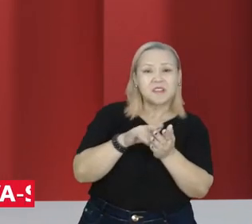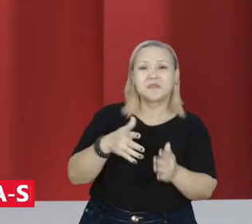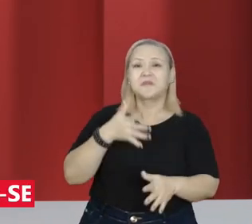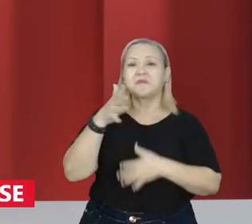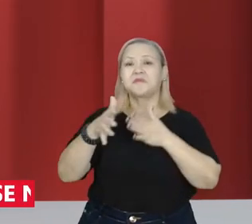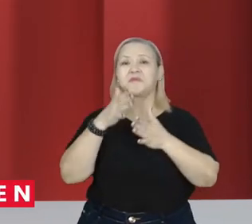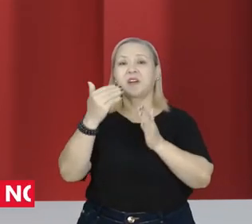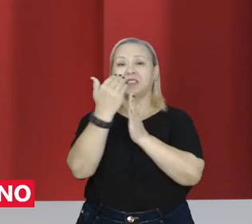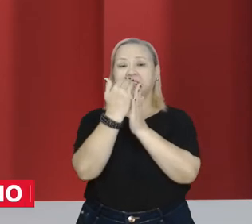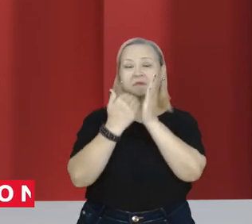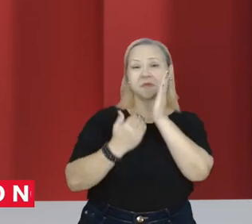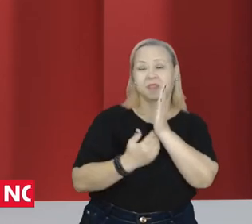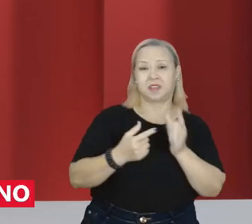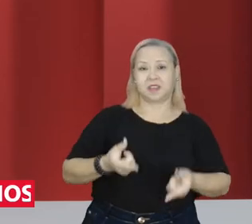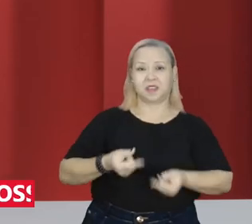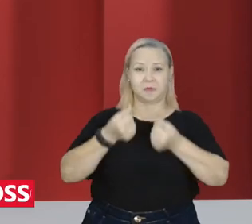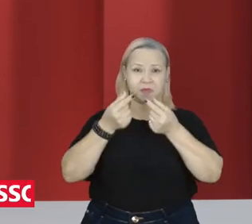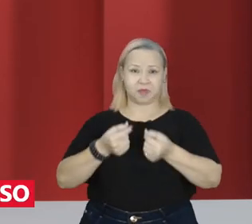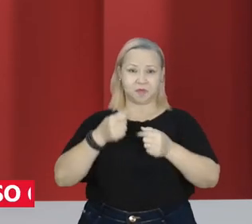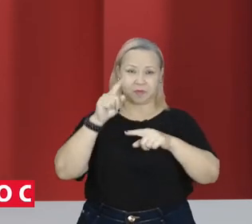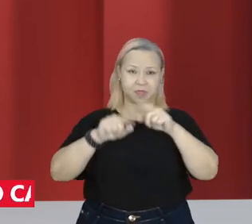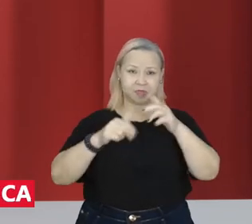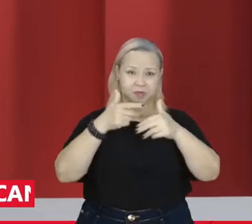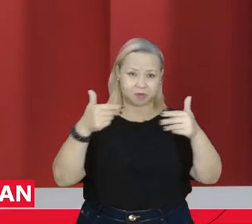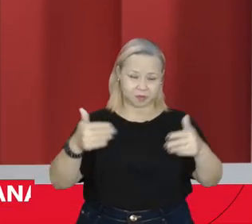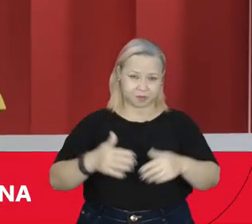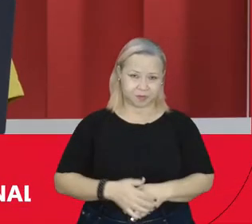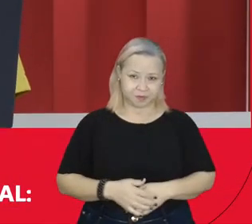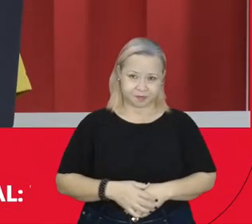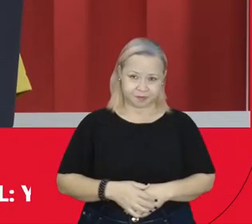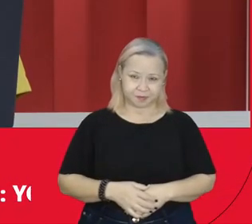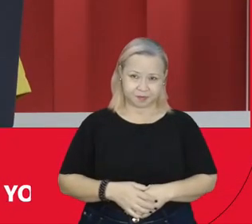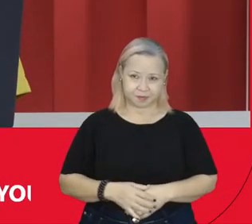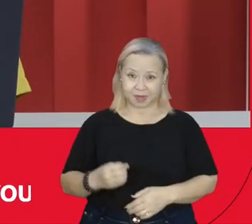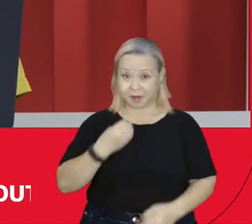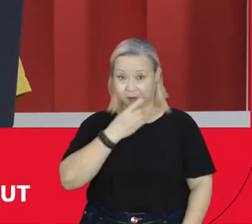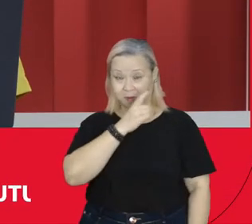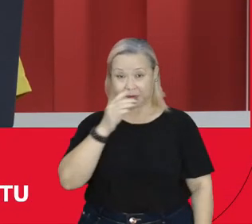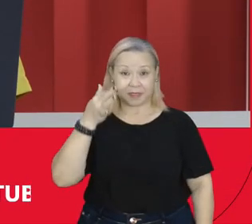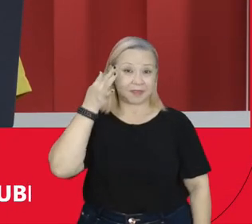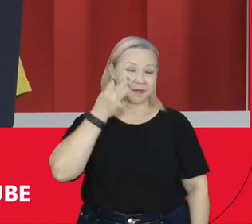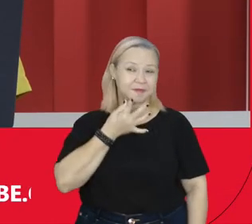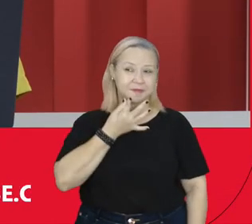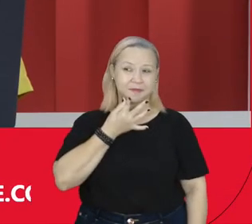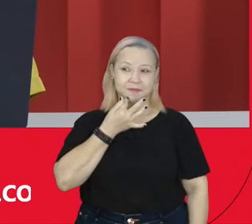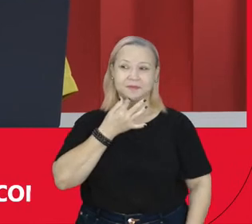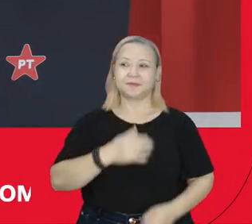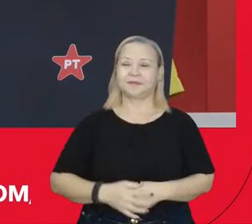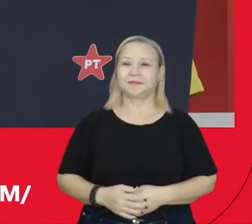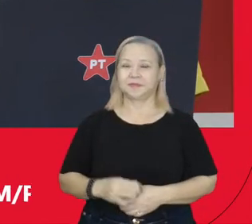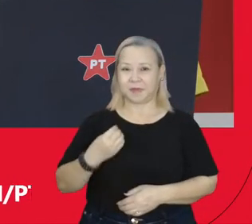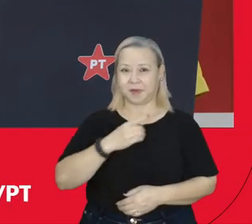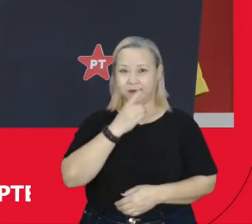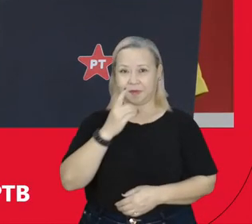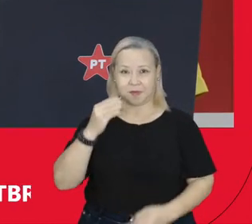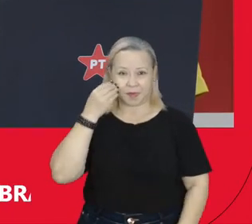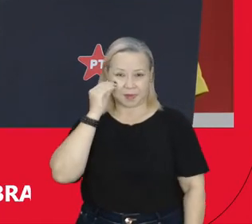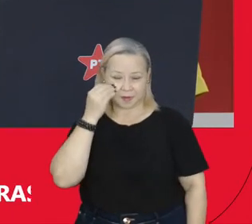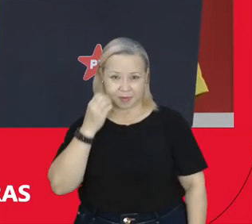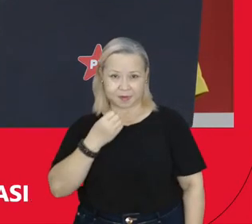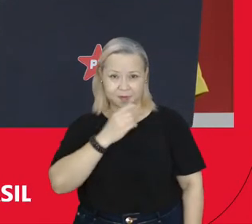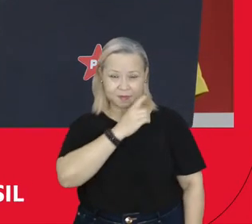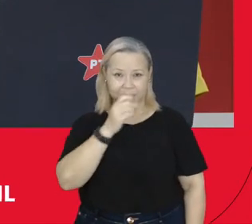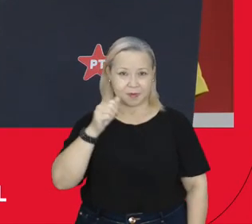Mais uma vez, Bolsonaro mente, a gente mostra para você. Bom dia, Fernando. Bom dia, Amanda. Bom dia para a Lúcia e